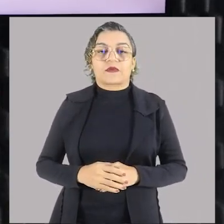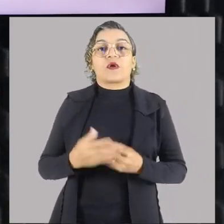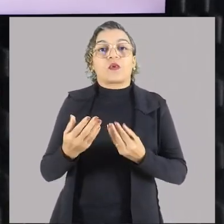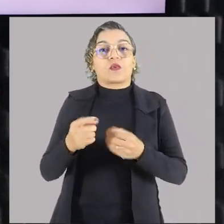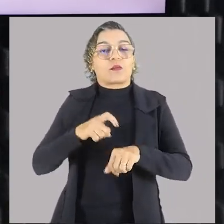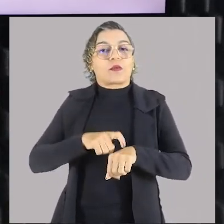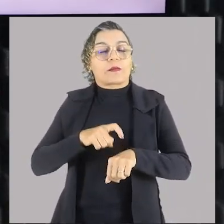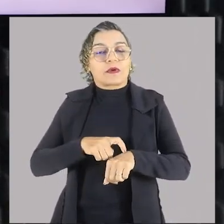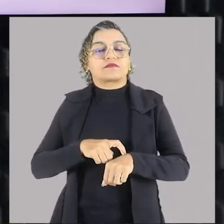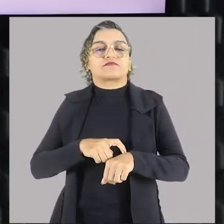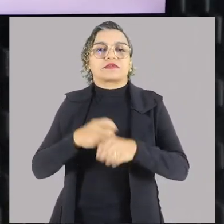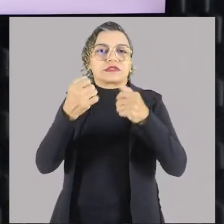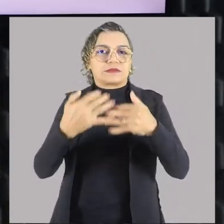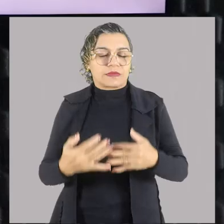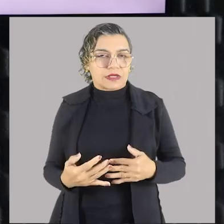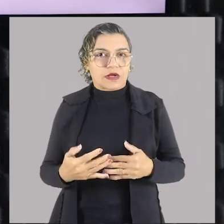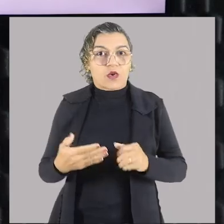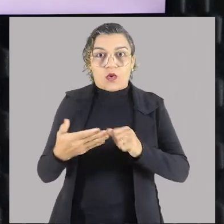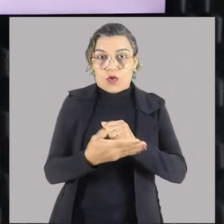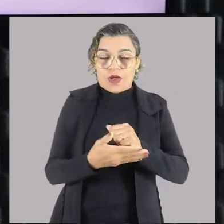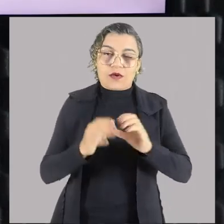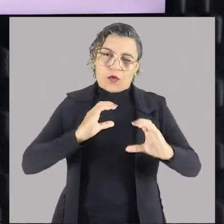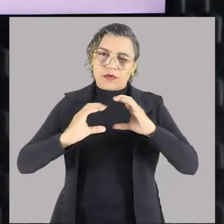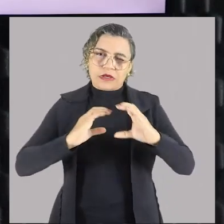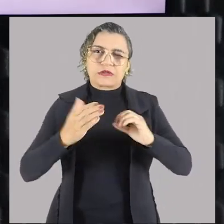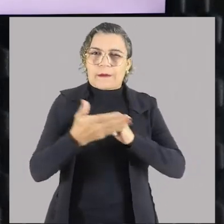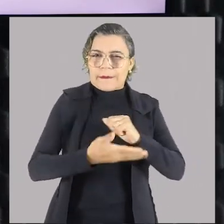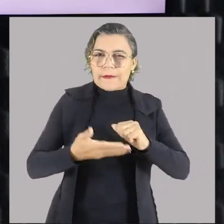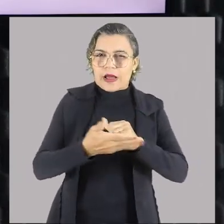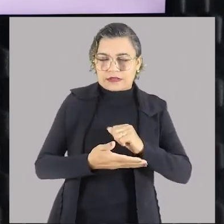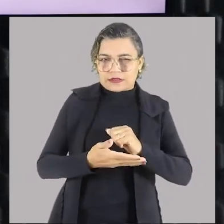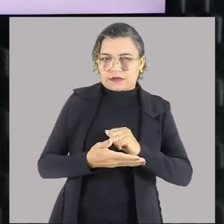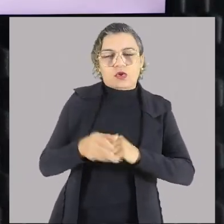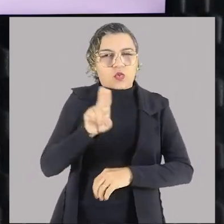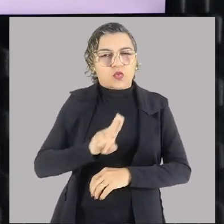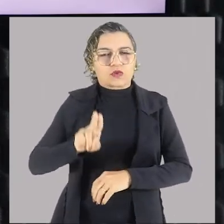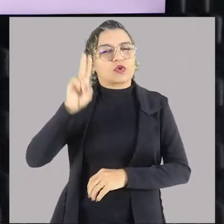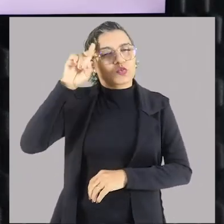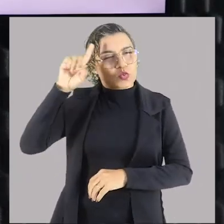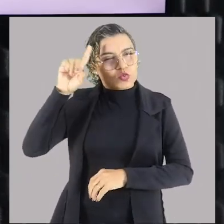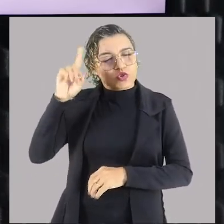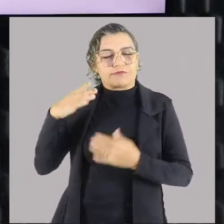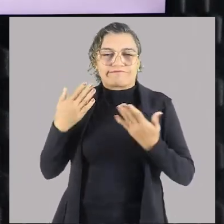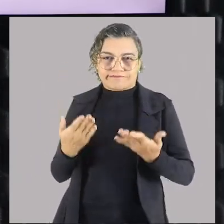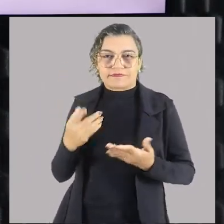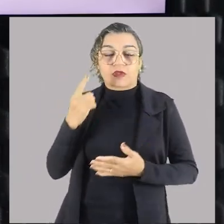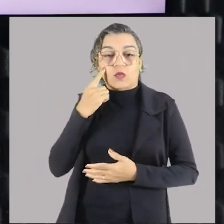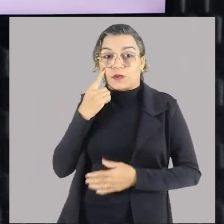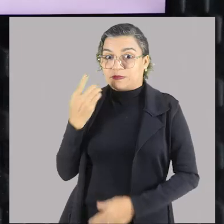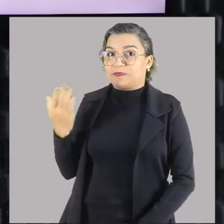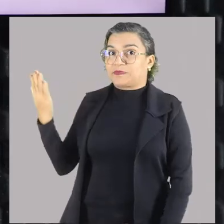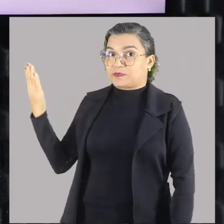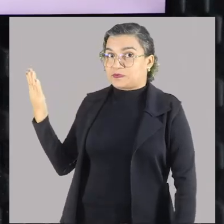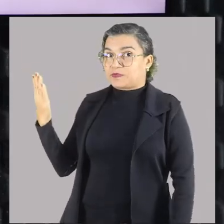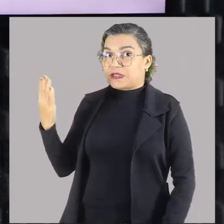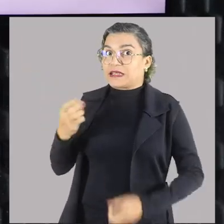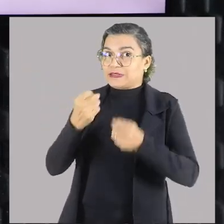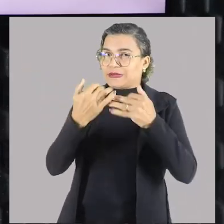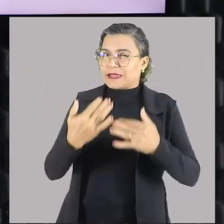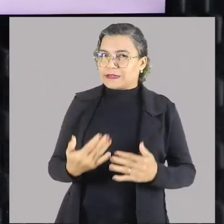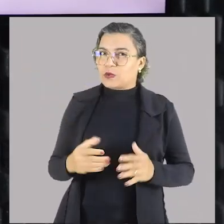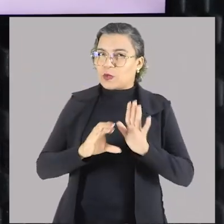da comunicação básica. A comunicação que acontece no dia a dia. Bom, aí eu trouxe para vocês aqui uma definição.